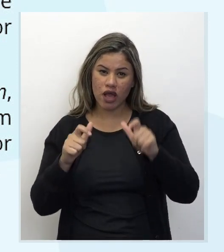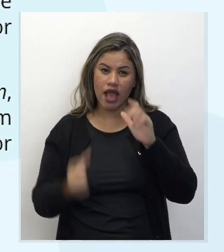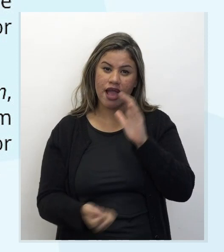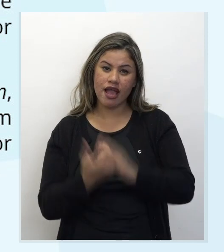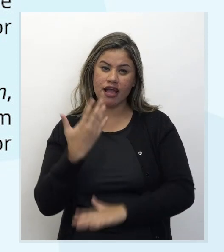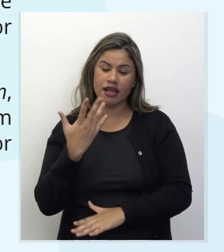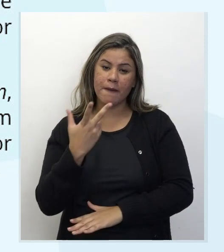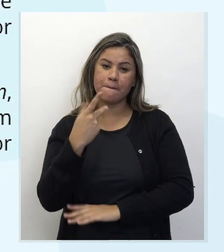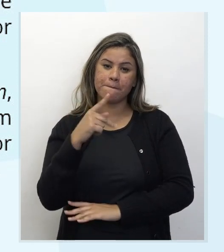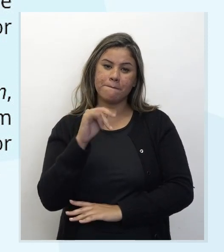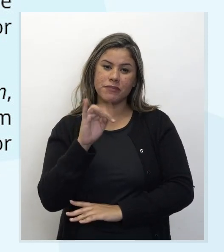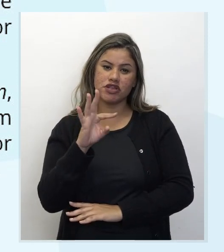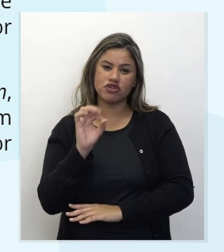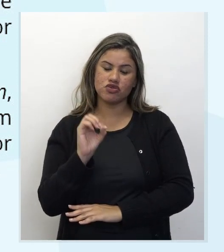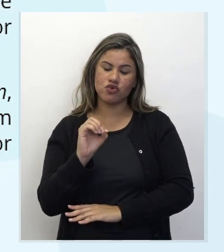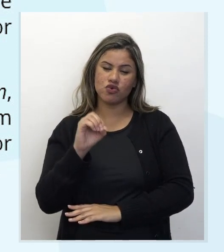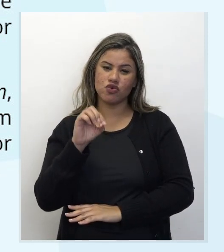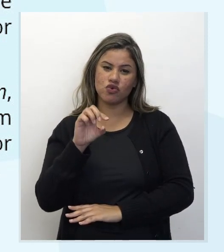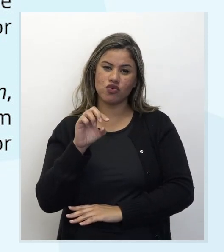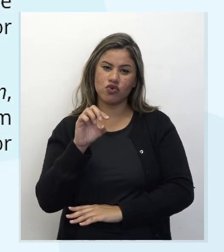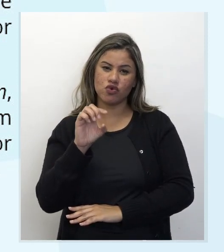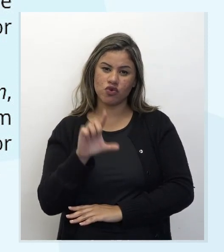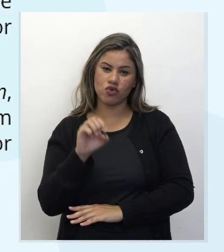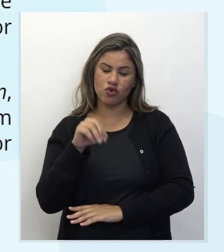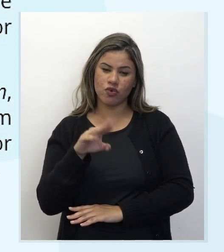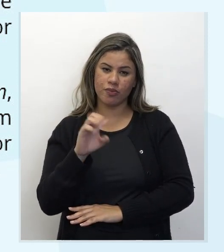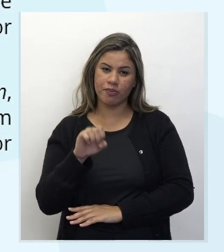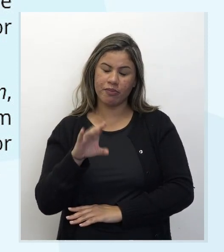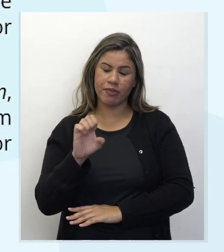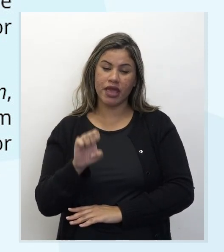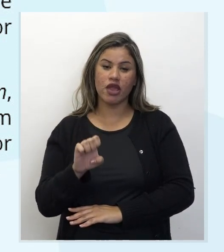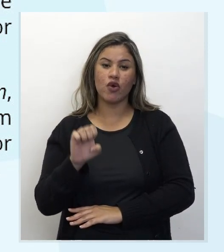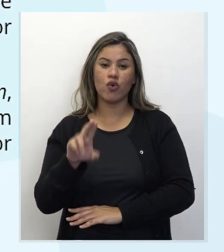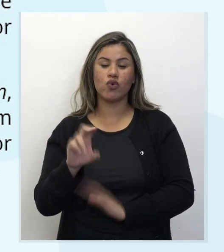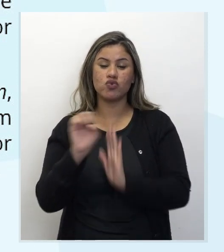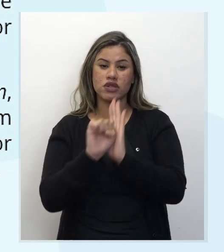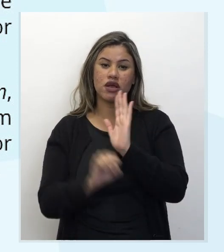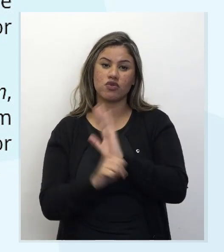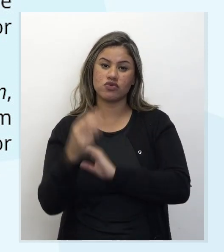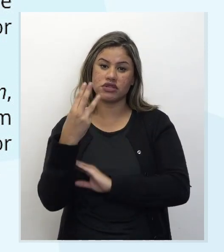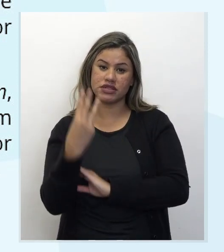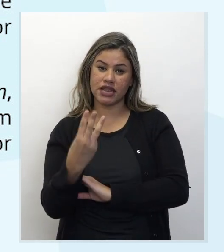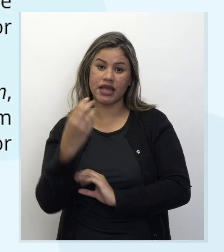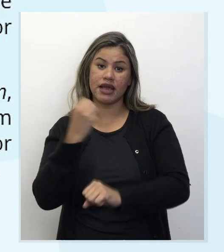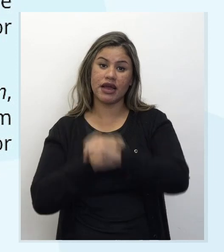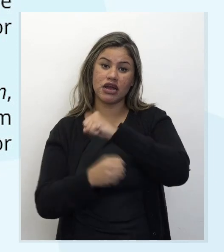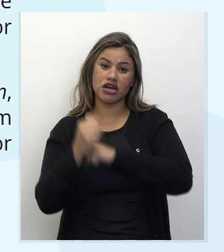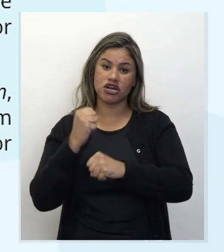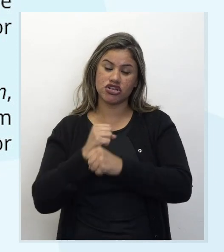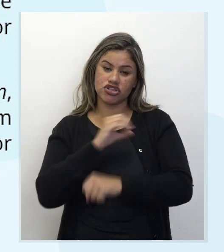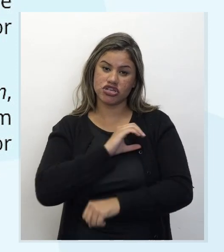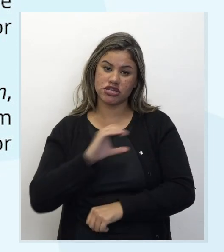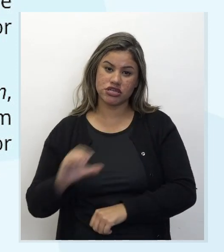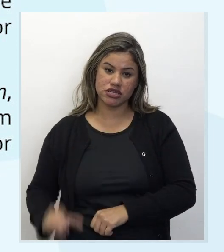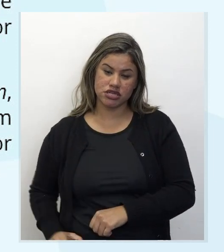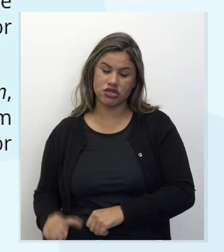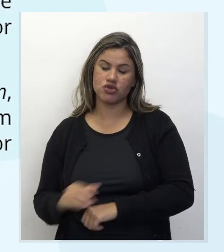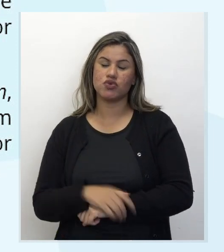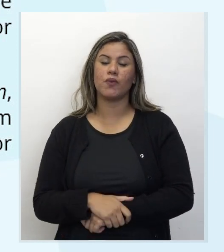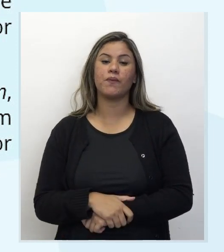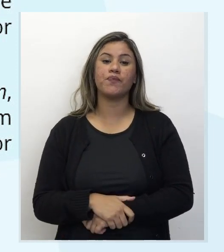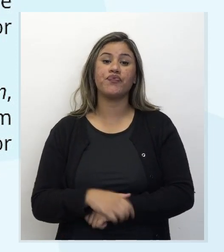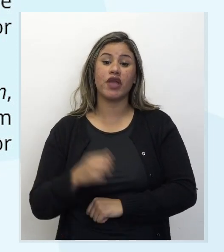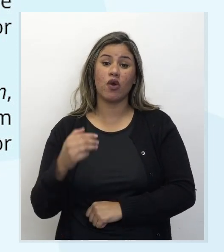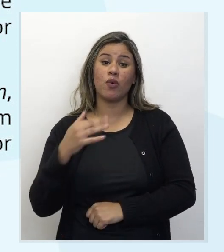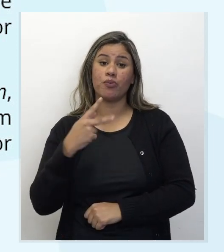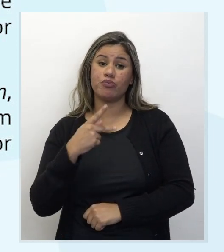por Ptolomeu no século III, antes da Era Comum, tá? Então, Ptolomeu, ele era um dos generais de Alexandre,